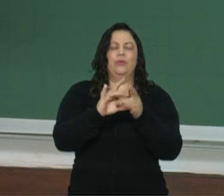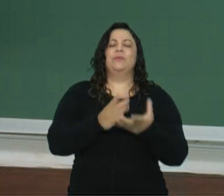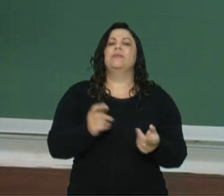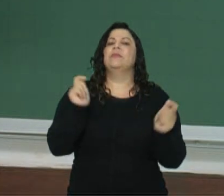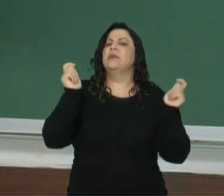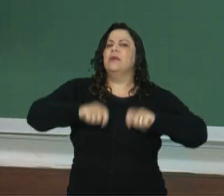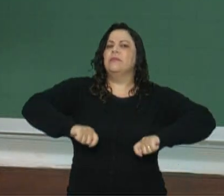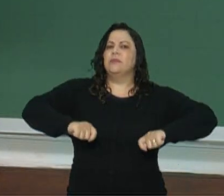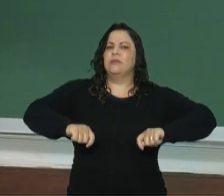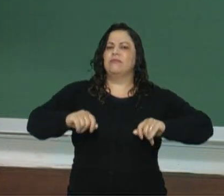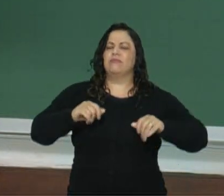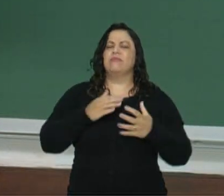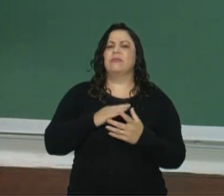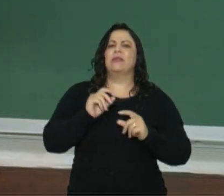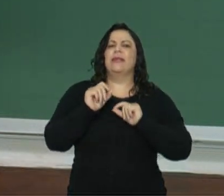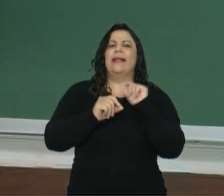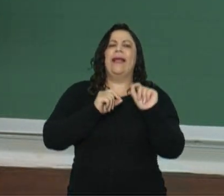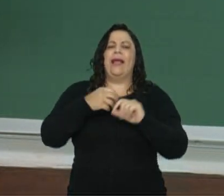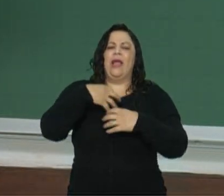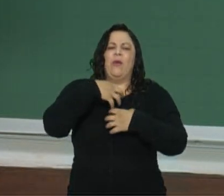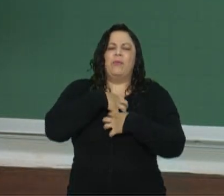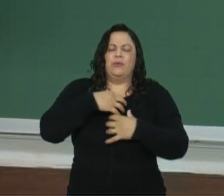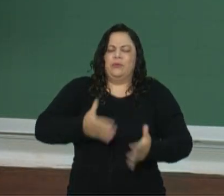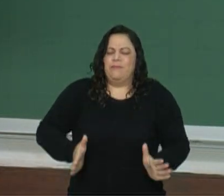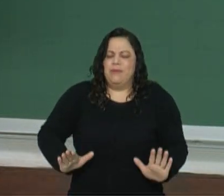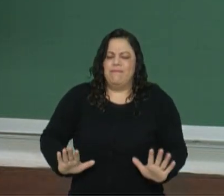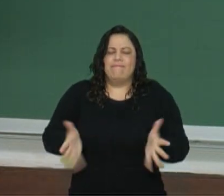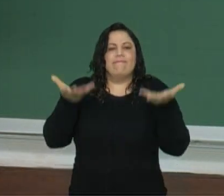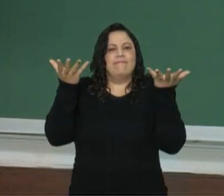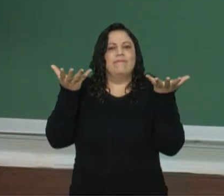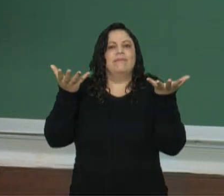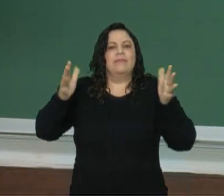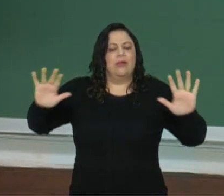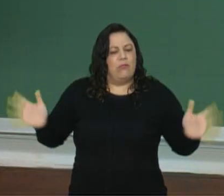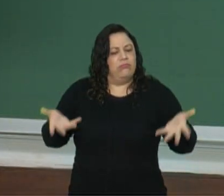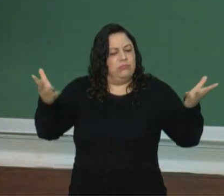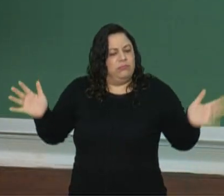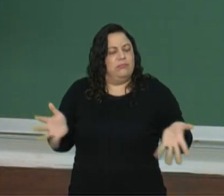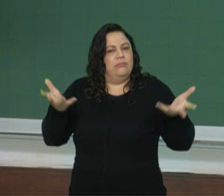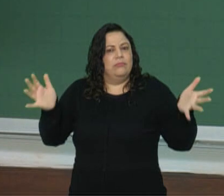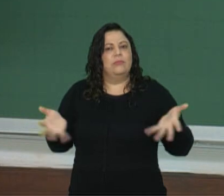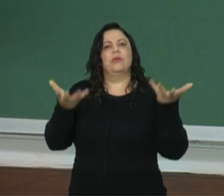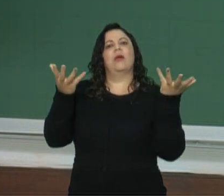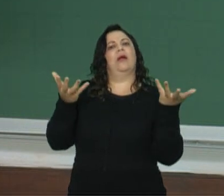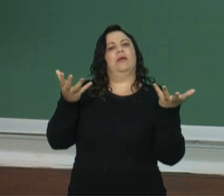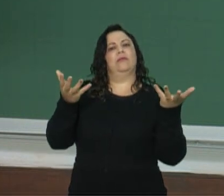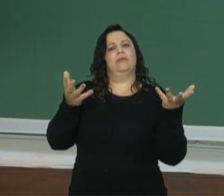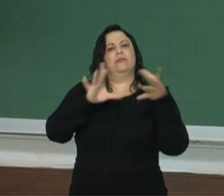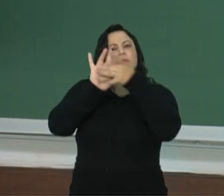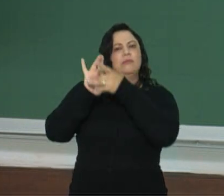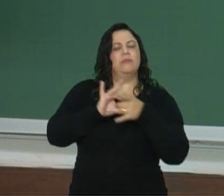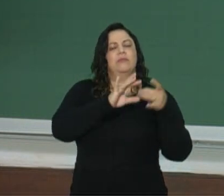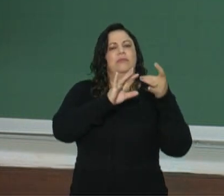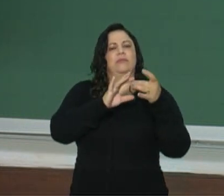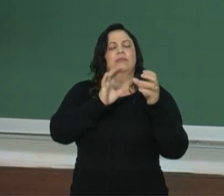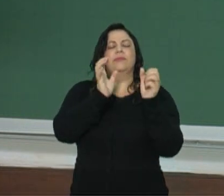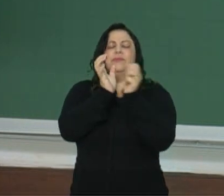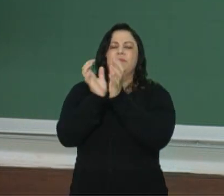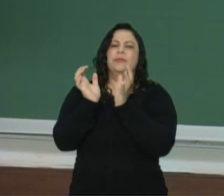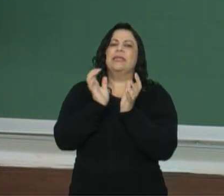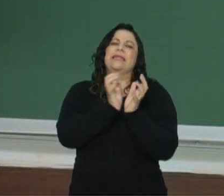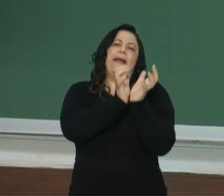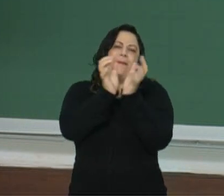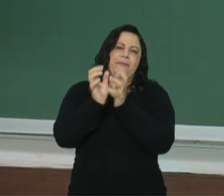vital, daquilo que tira minha energia vital, está diretamente associada à comunidade. A comunidade na qual eu